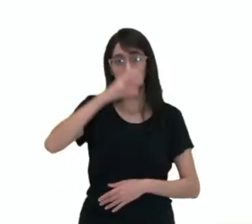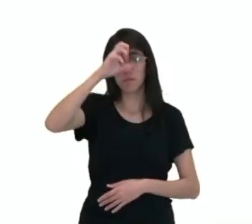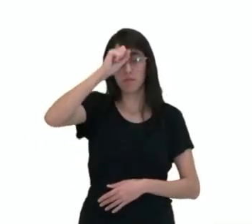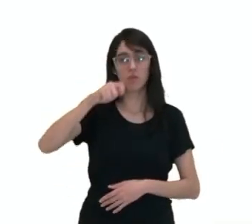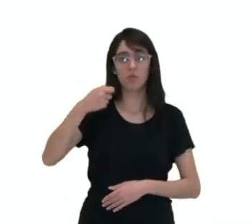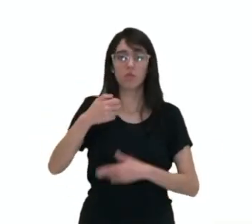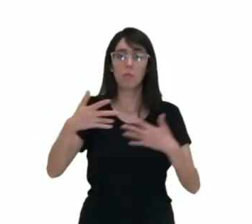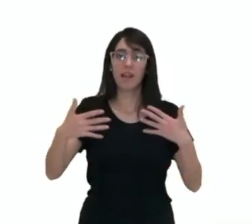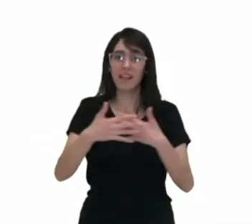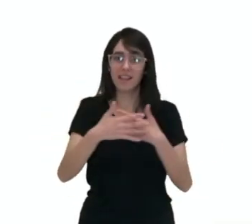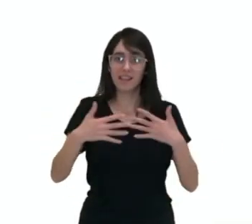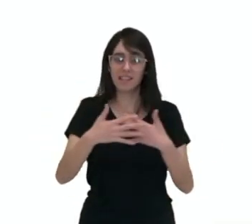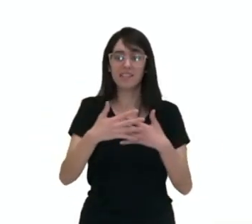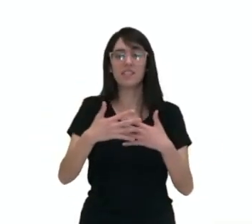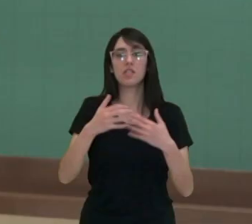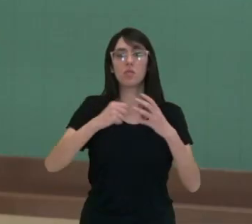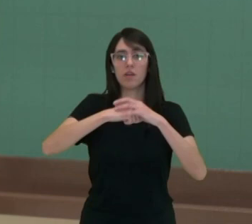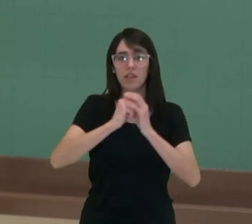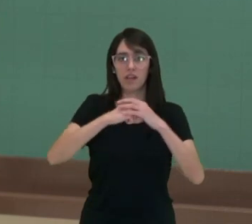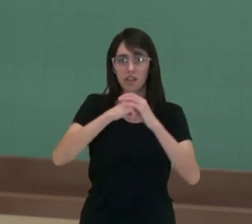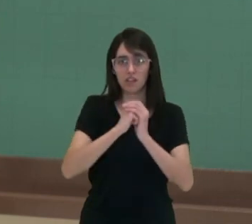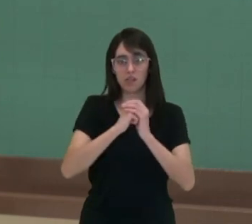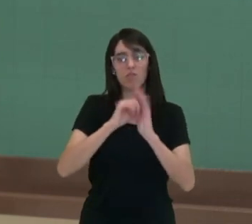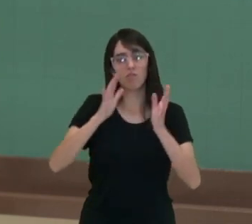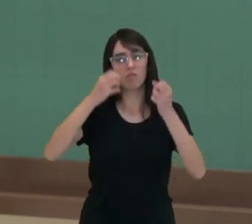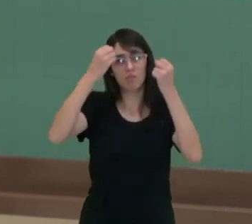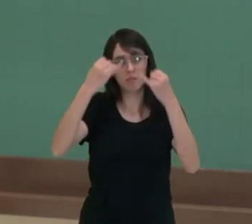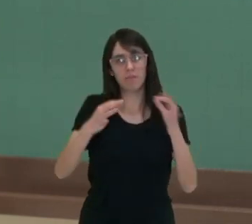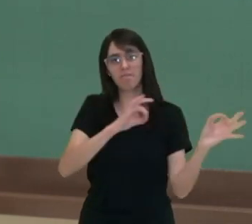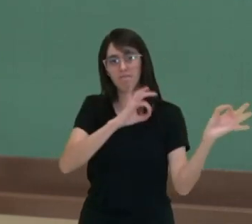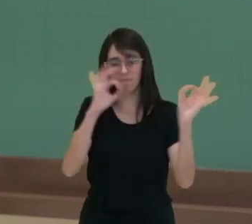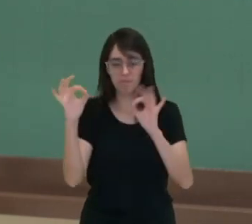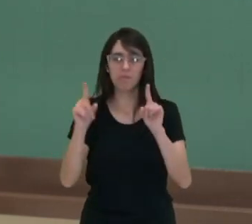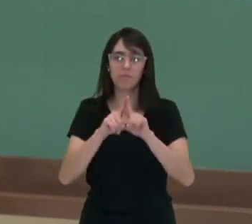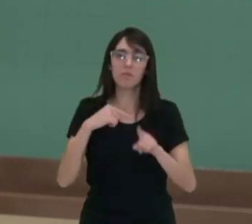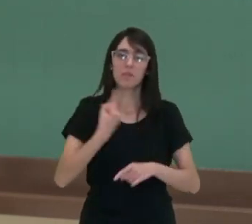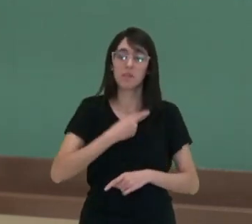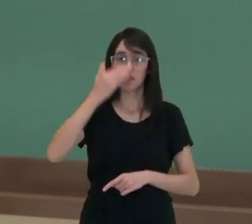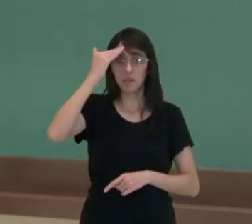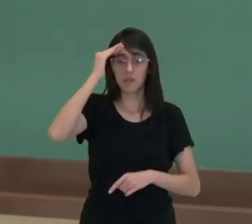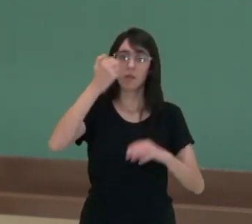tecido conjuntivo cartilaginoso e o tecido conjuntivo ósseo. Compreendemos as